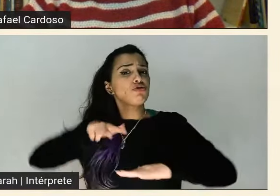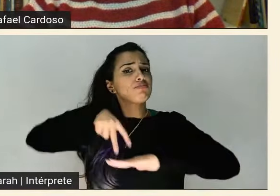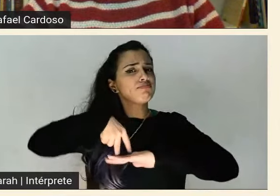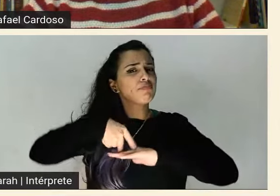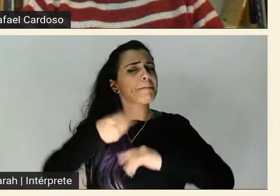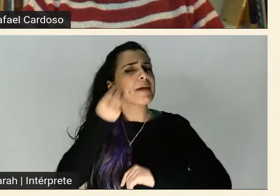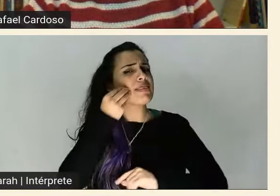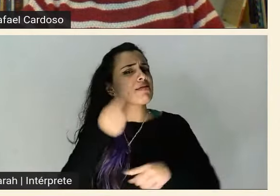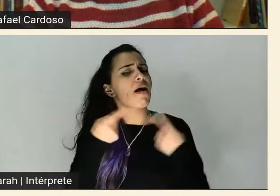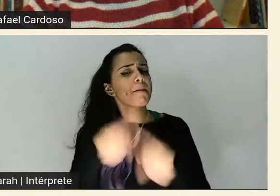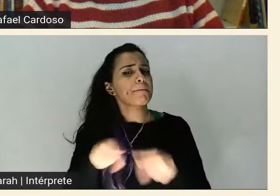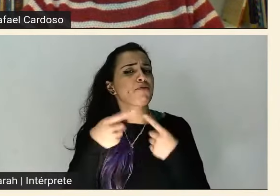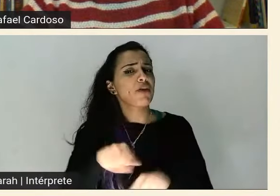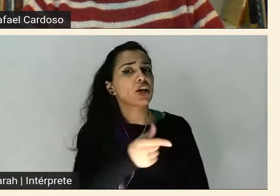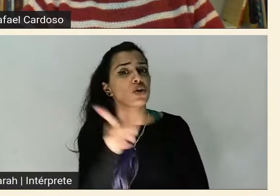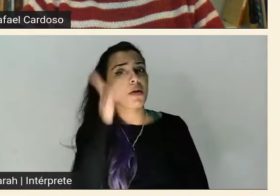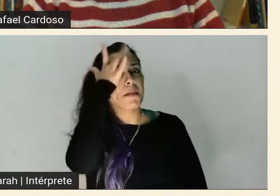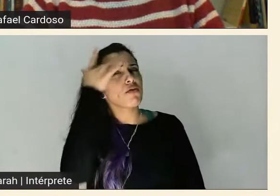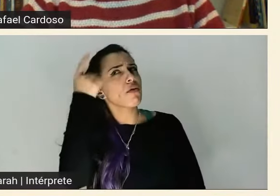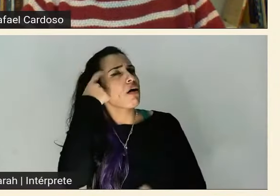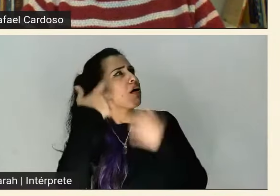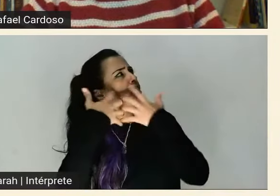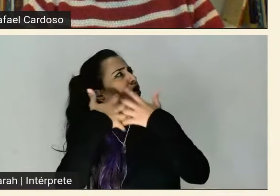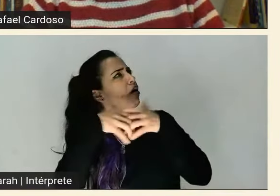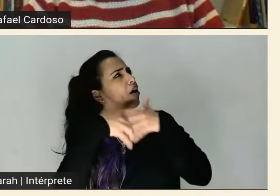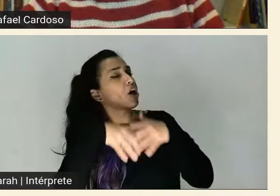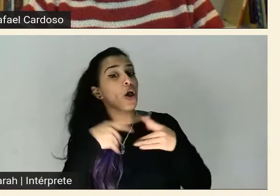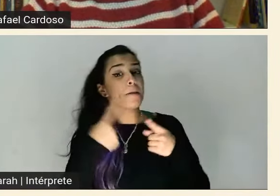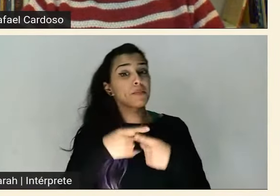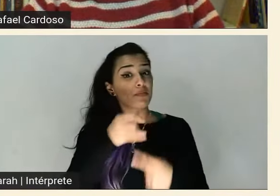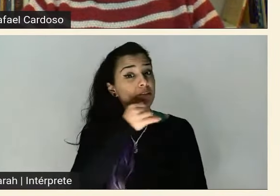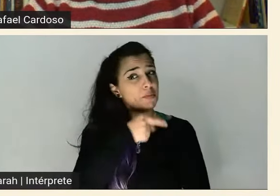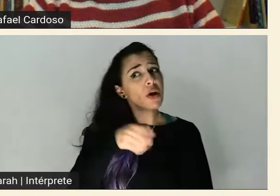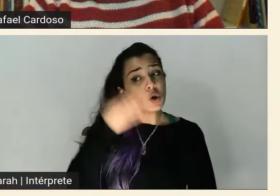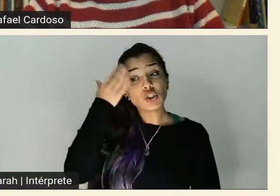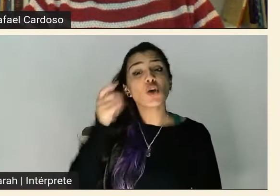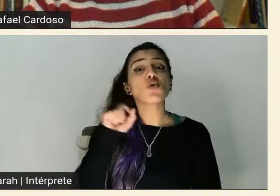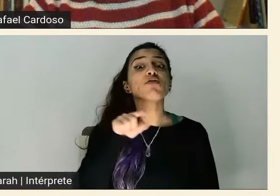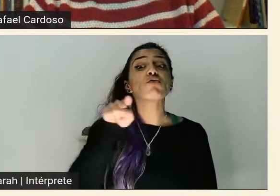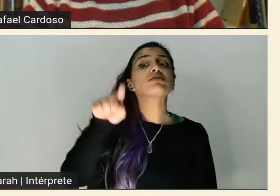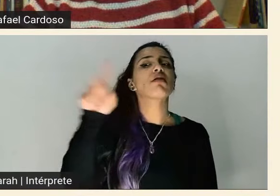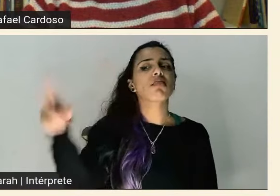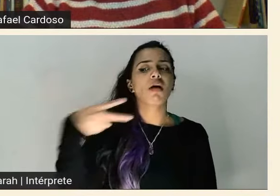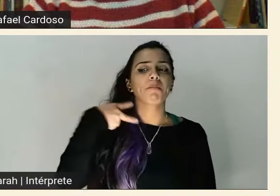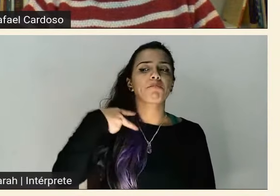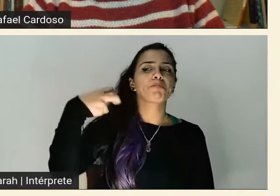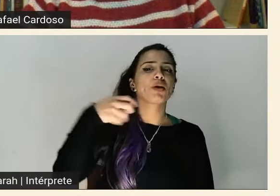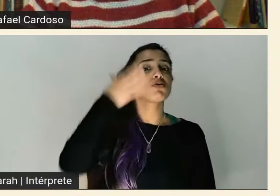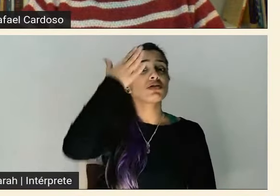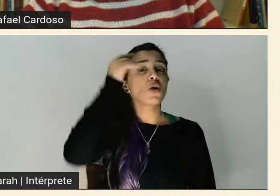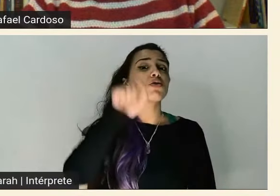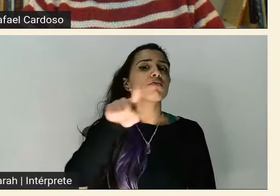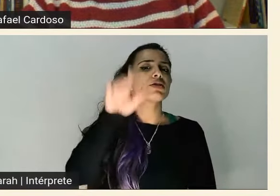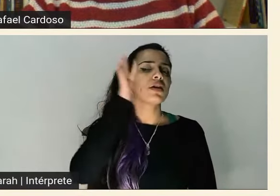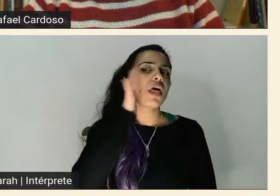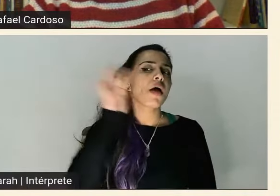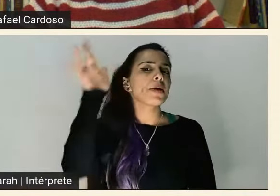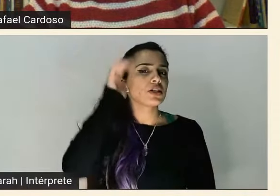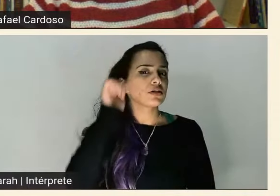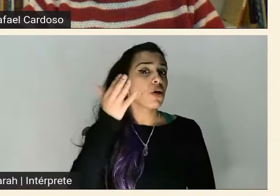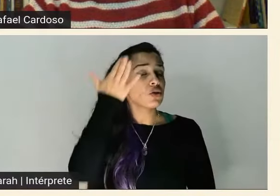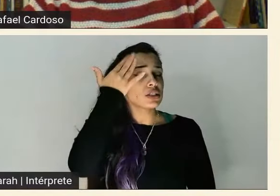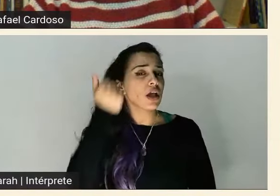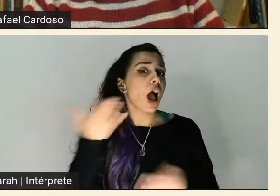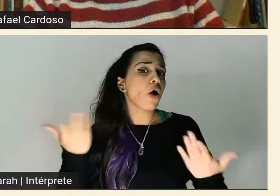para o outro. Porque eu já sei o que você está dizendo de mim, eu já sei qual é a imagem que você tem de mim, então agora eu